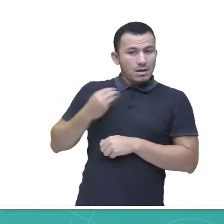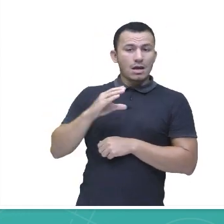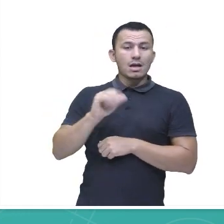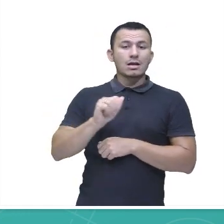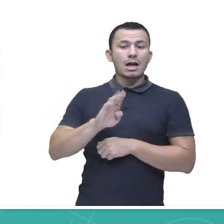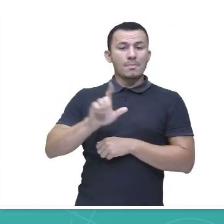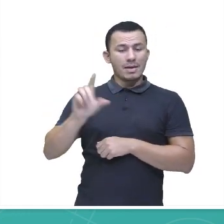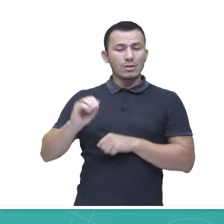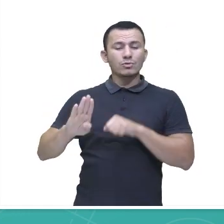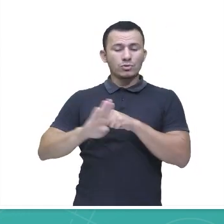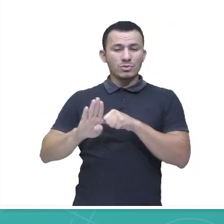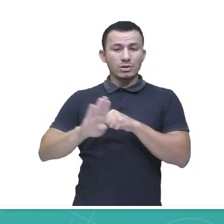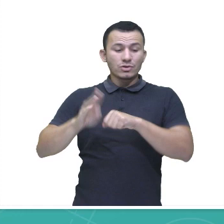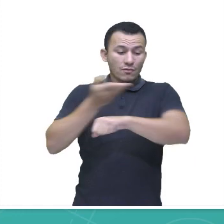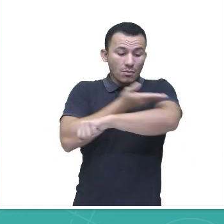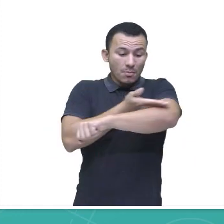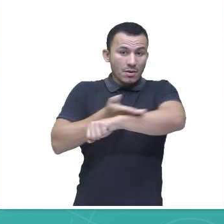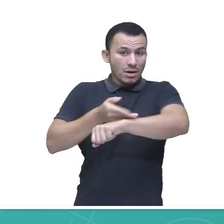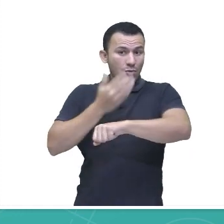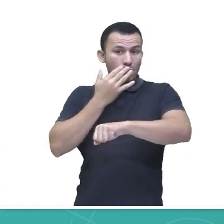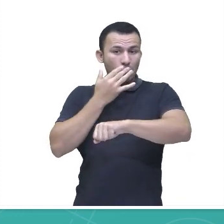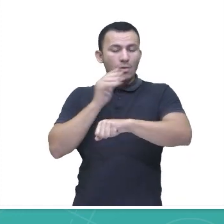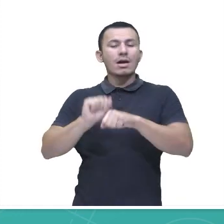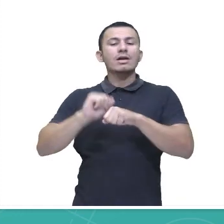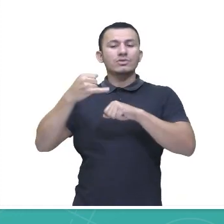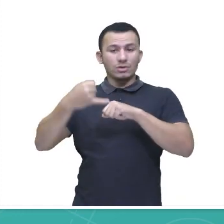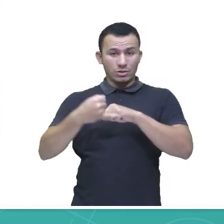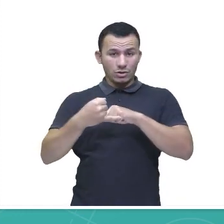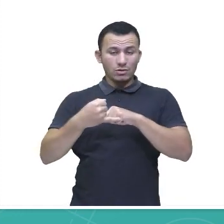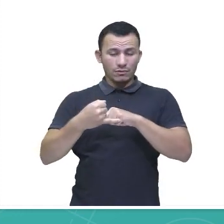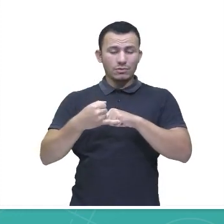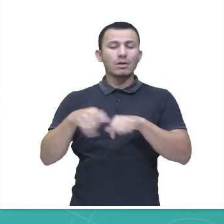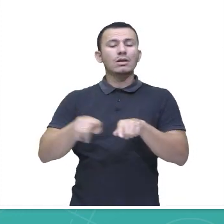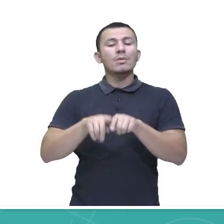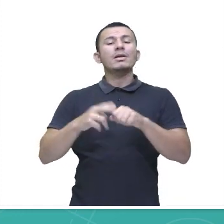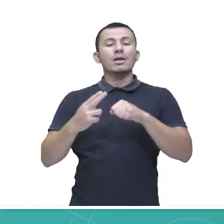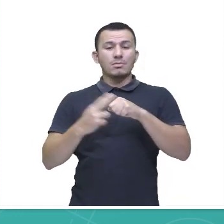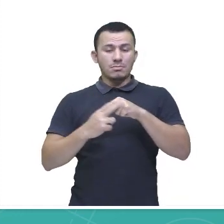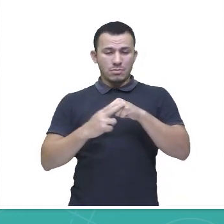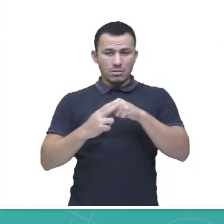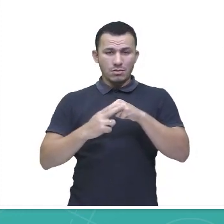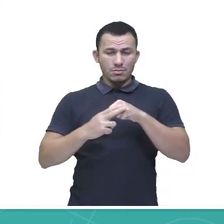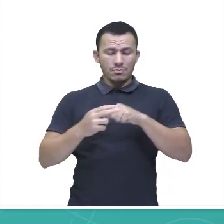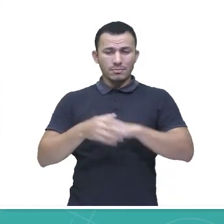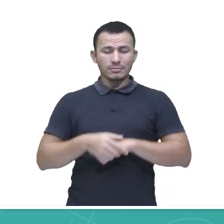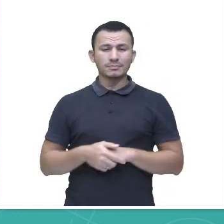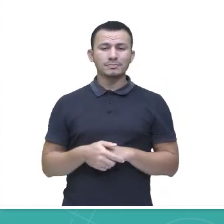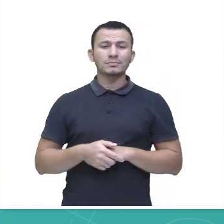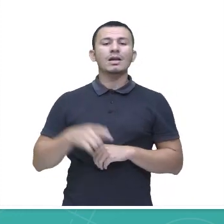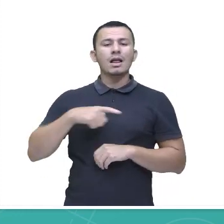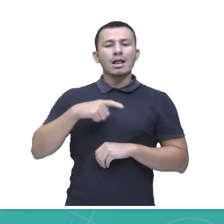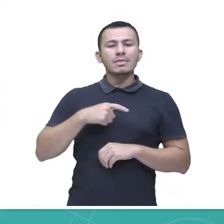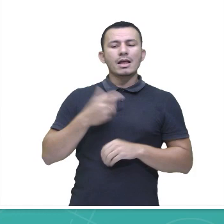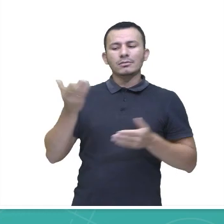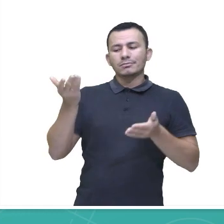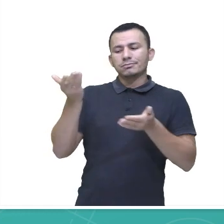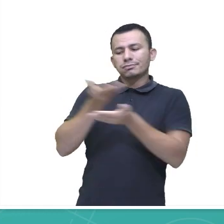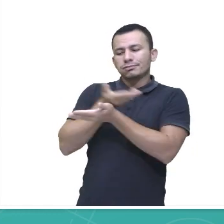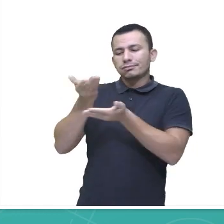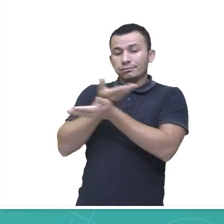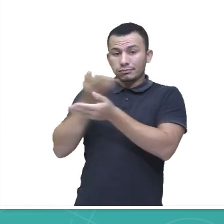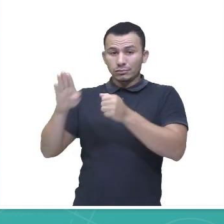brancos adjetivos e tantos pronomes, pronome definido. Tantos se relaciona ao